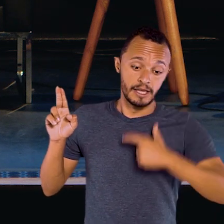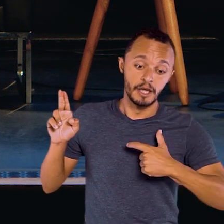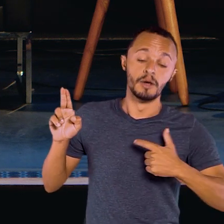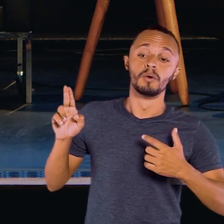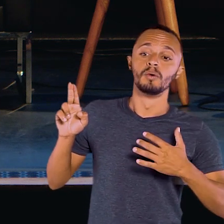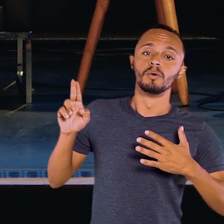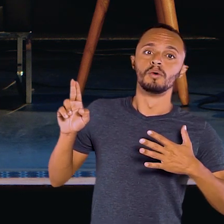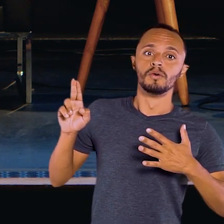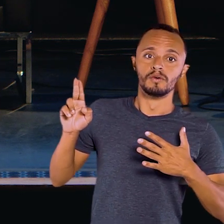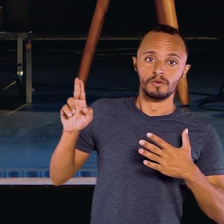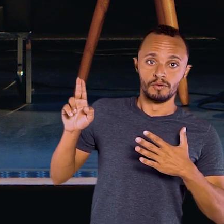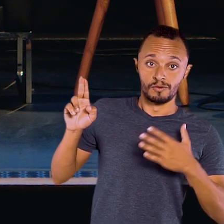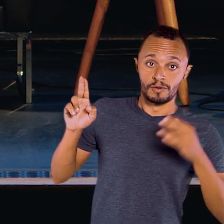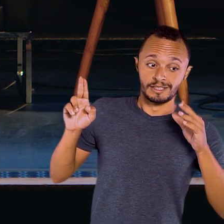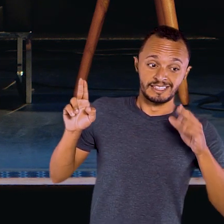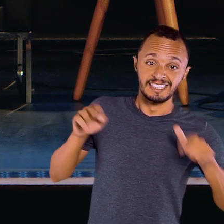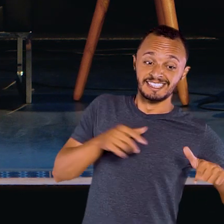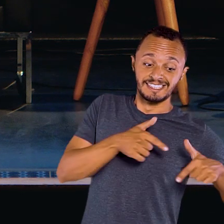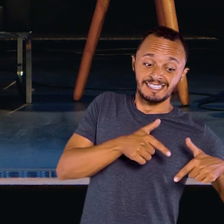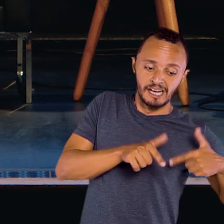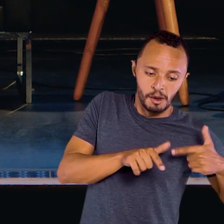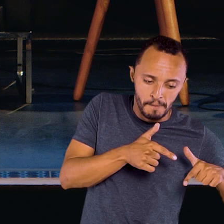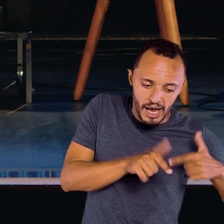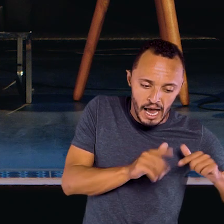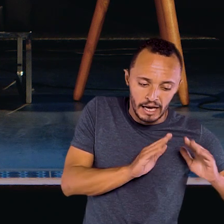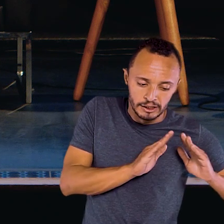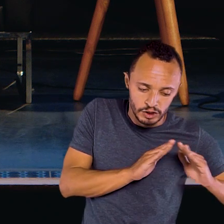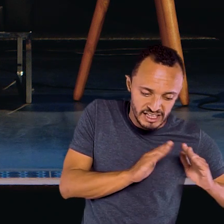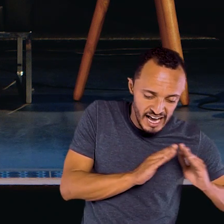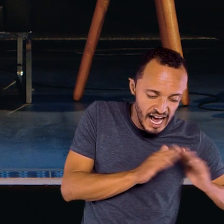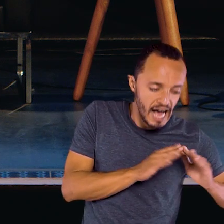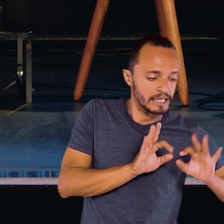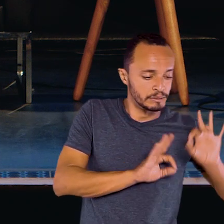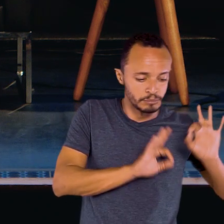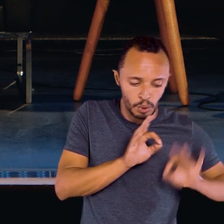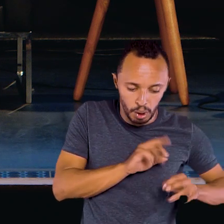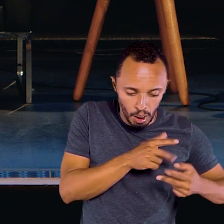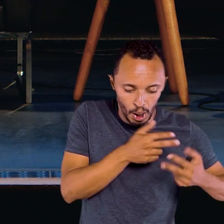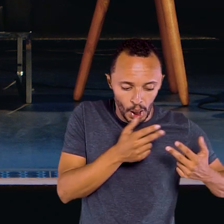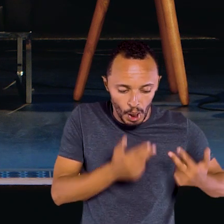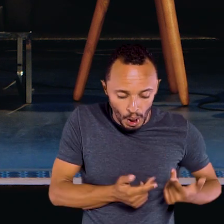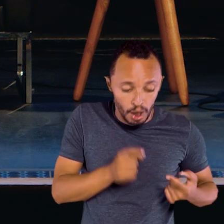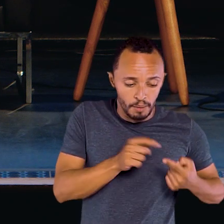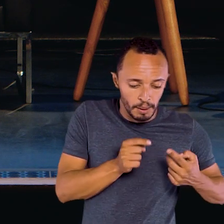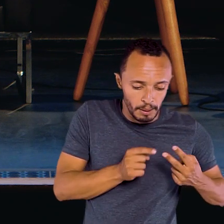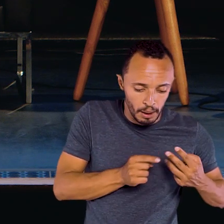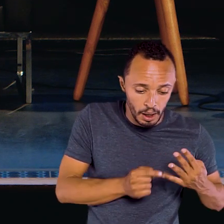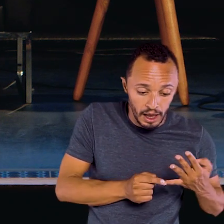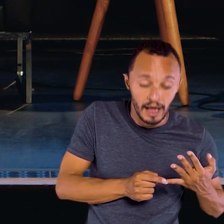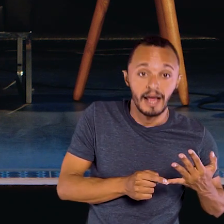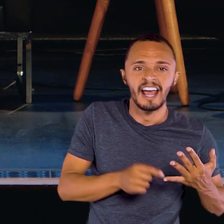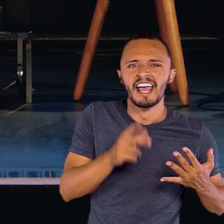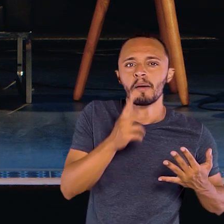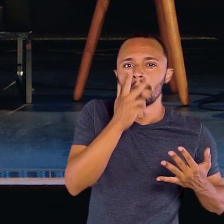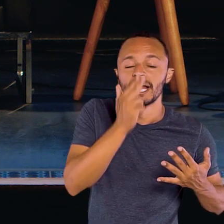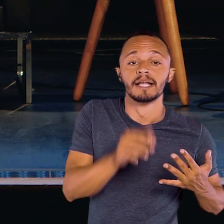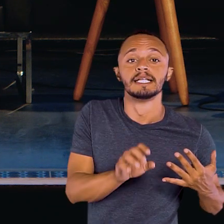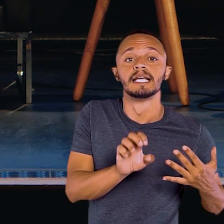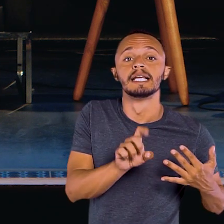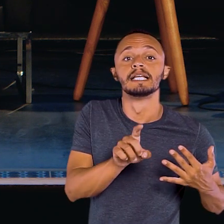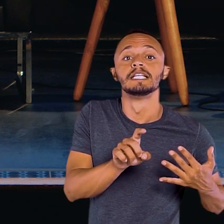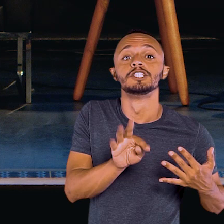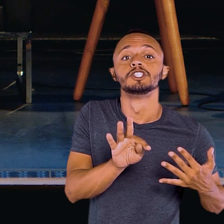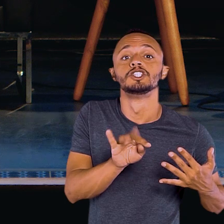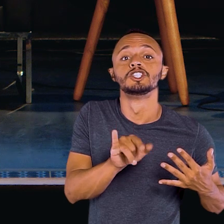Então, essa coisa do estigma, né? Não que eu tenha vergonha, não tenho vergonha nenhuma. Pelo contrário, eu acho, sabe, um trabalho digno. Eu tenho